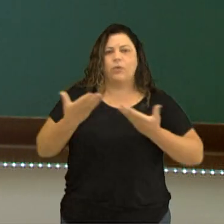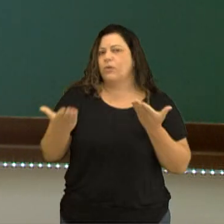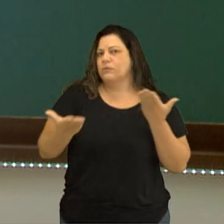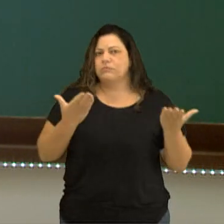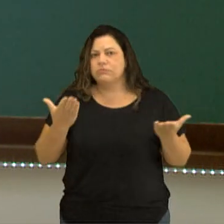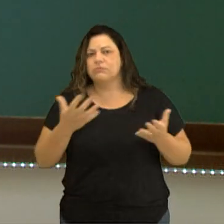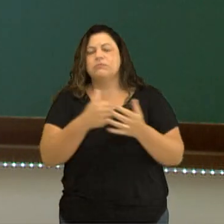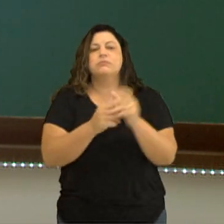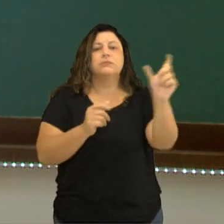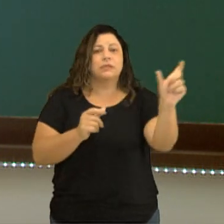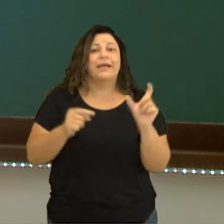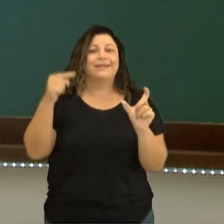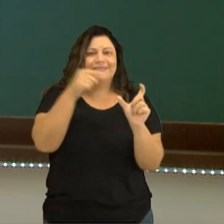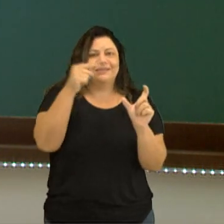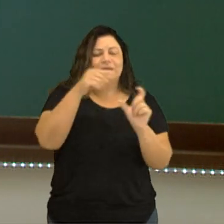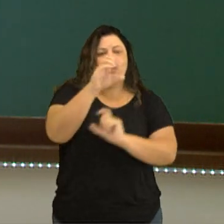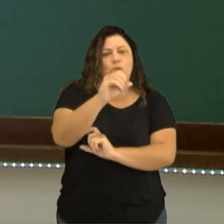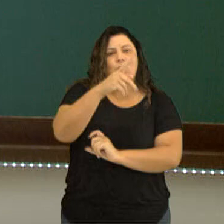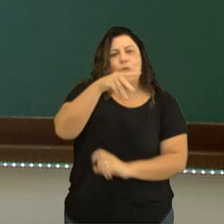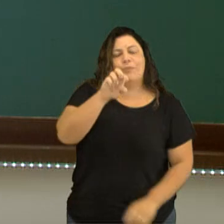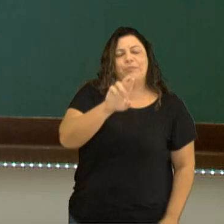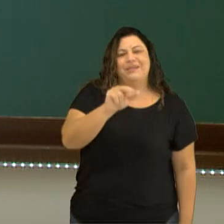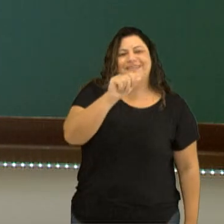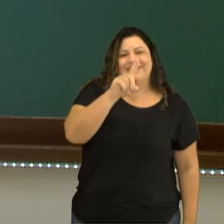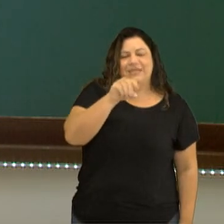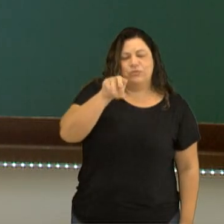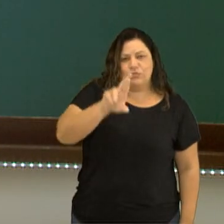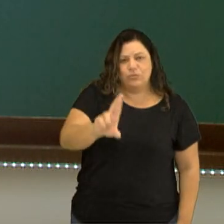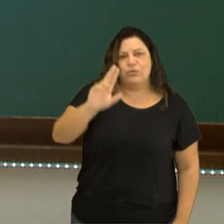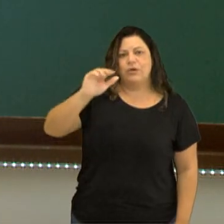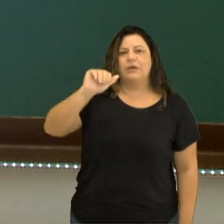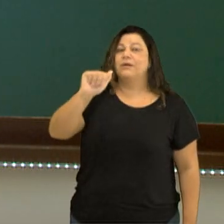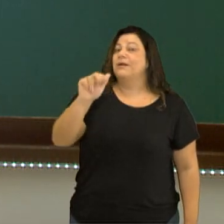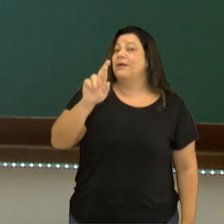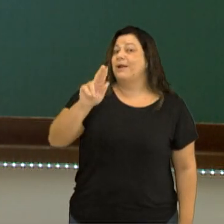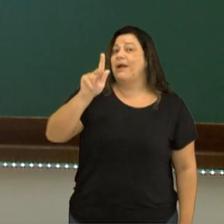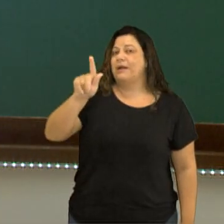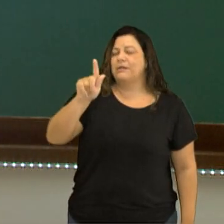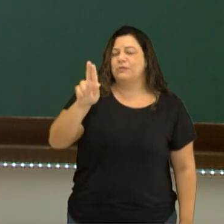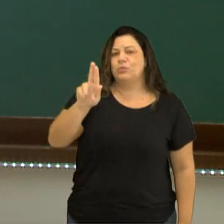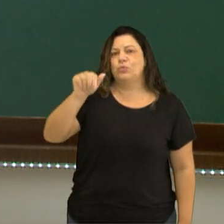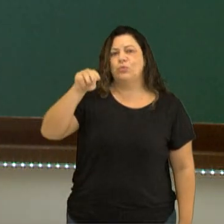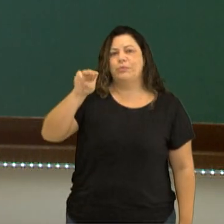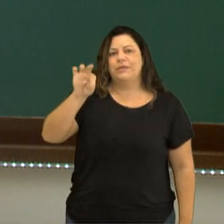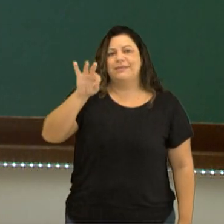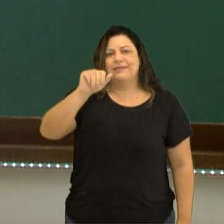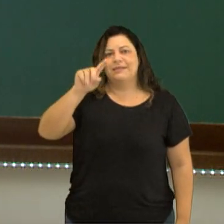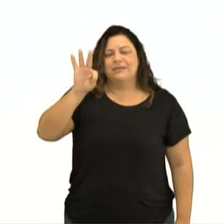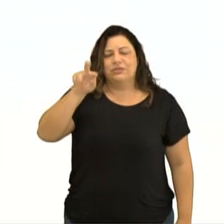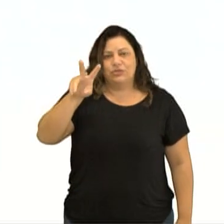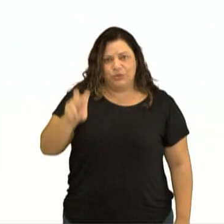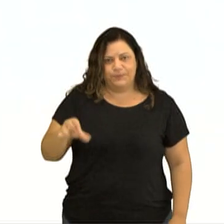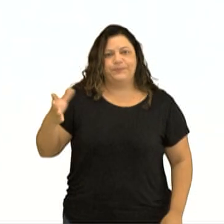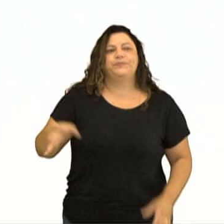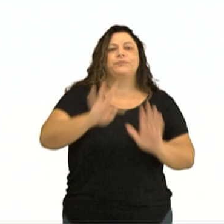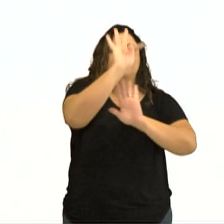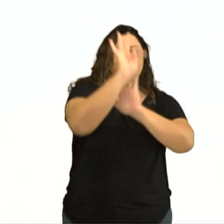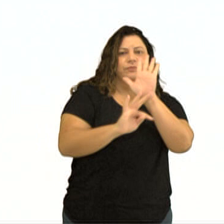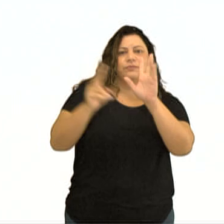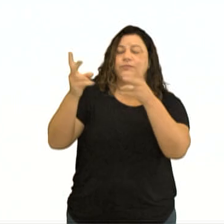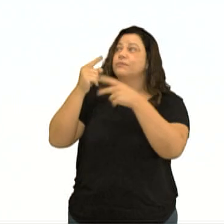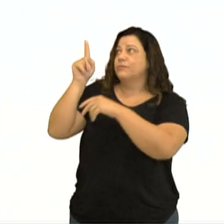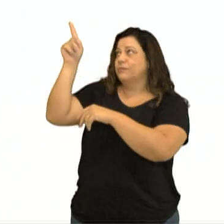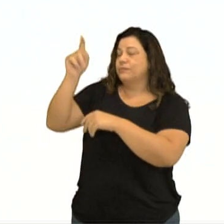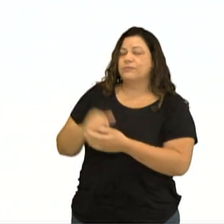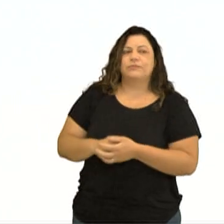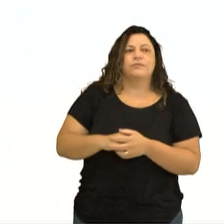chamamos essas palavras de operadores argumentativos. Vamos ao texto. Através de muitos